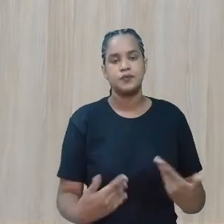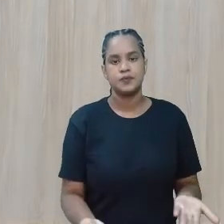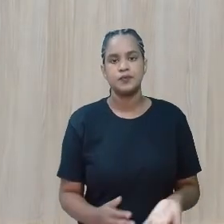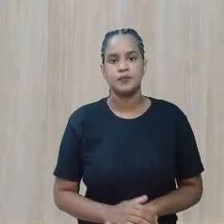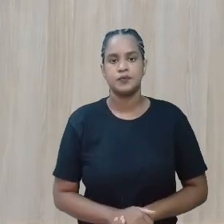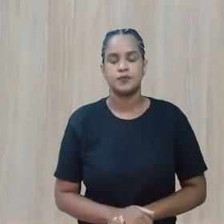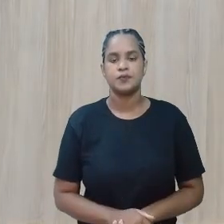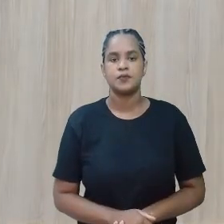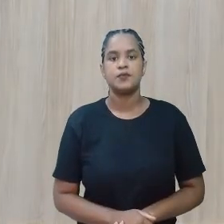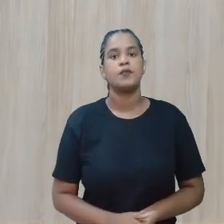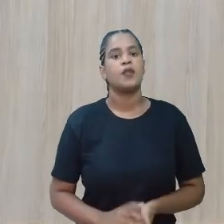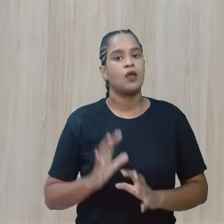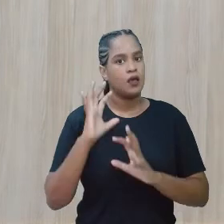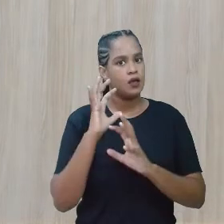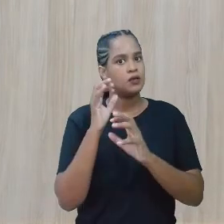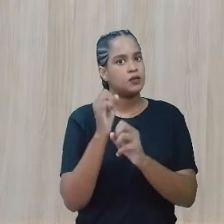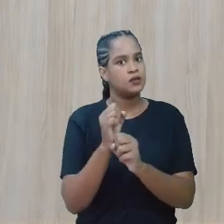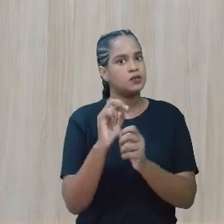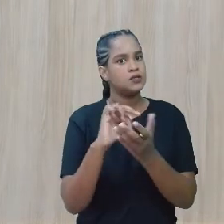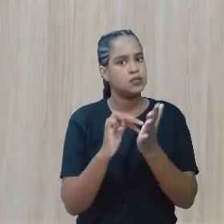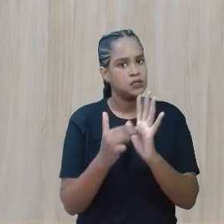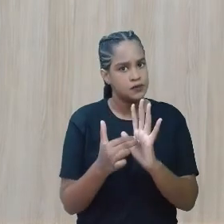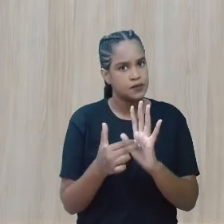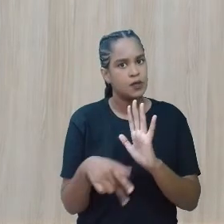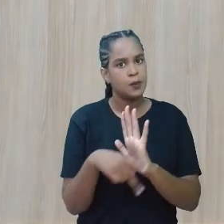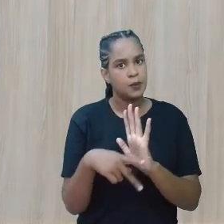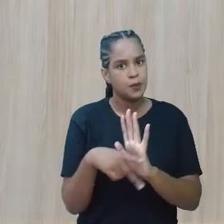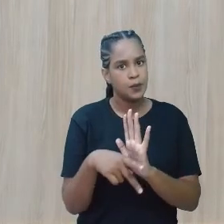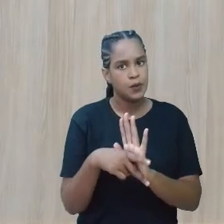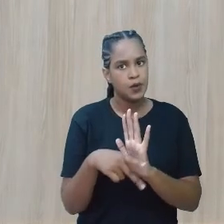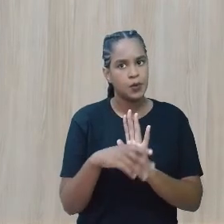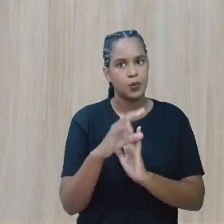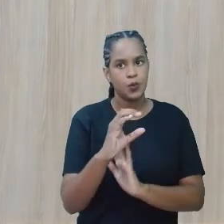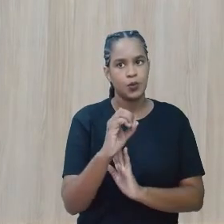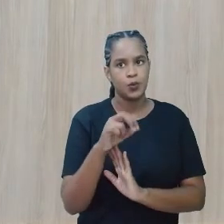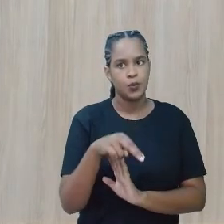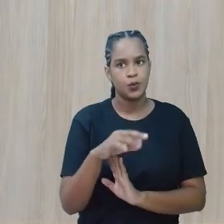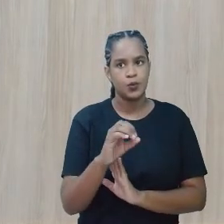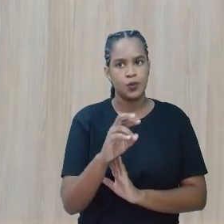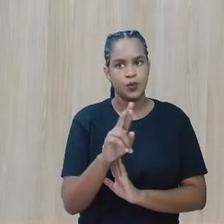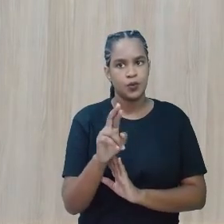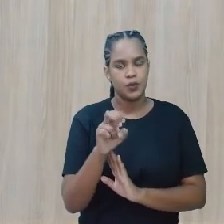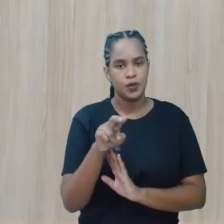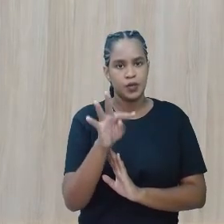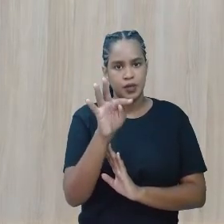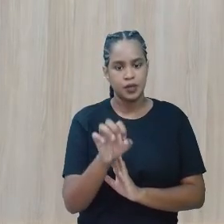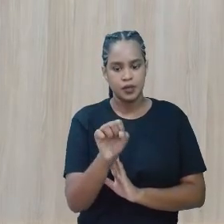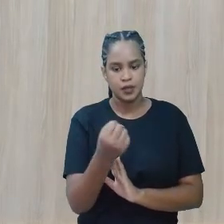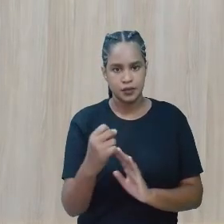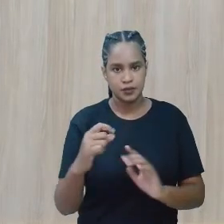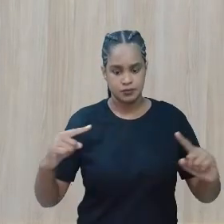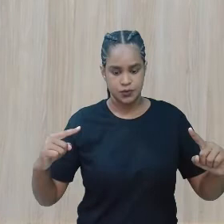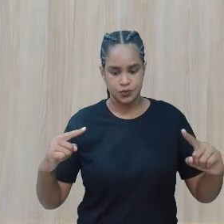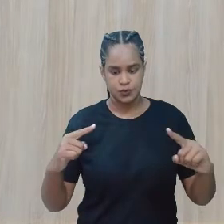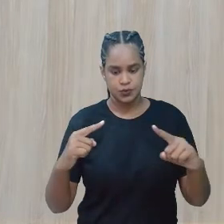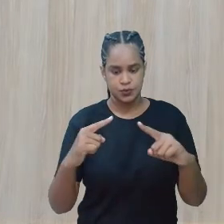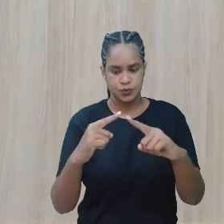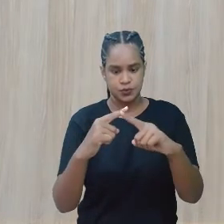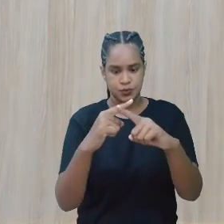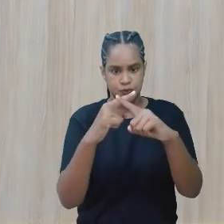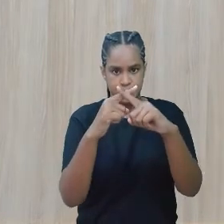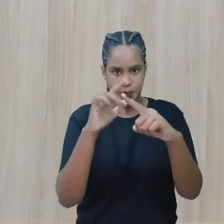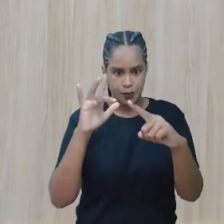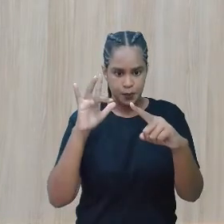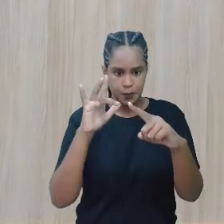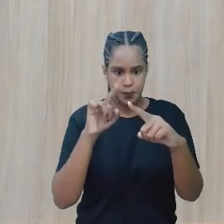Então, recapitulando aí a definição de retas concorrentes, são retas que se cruzam e apresentam um